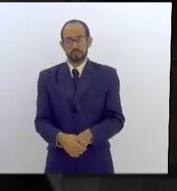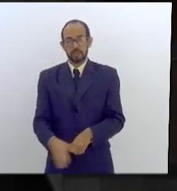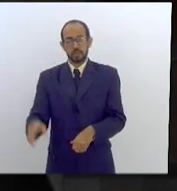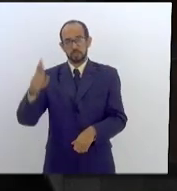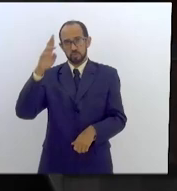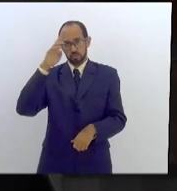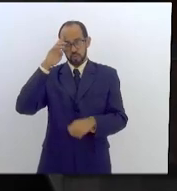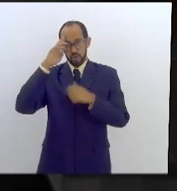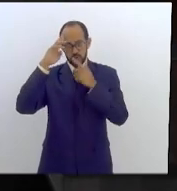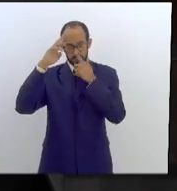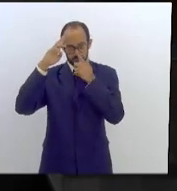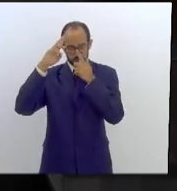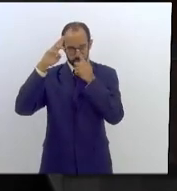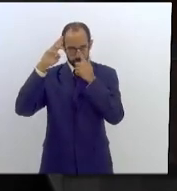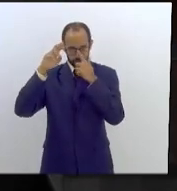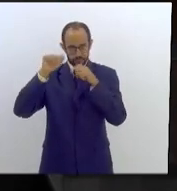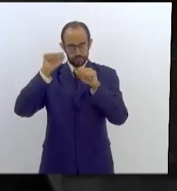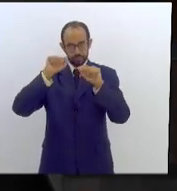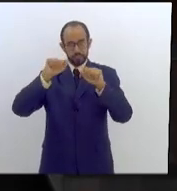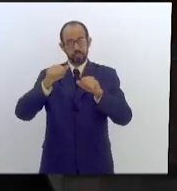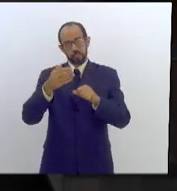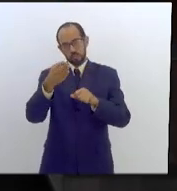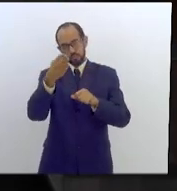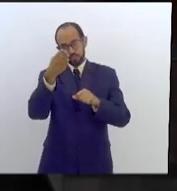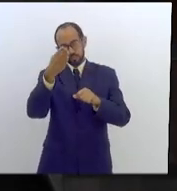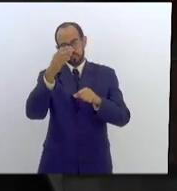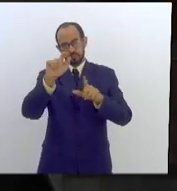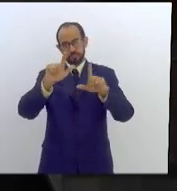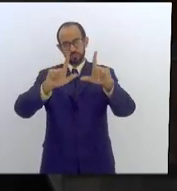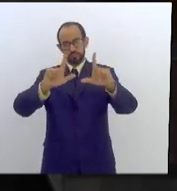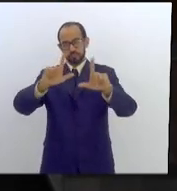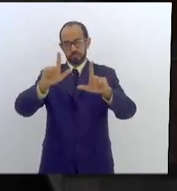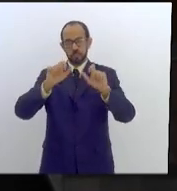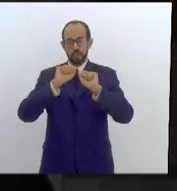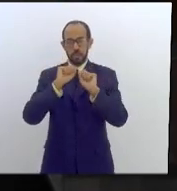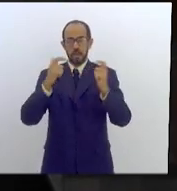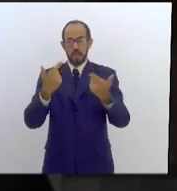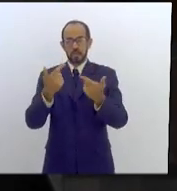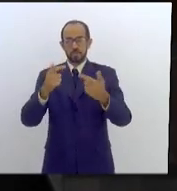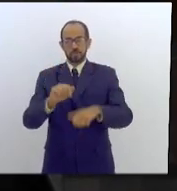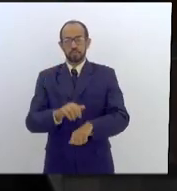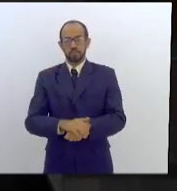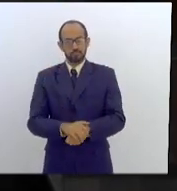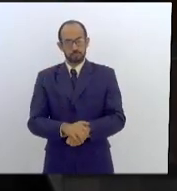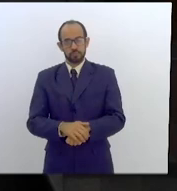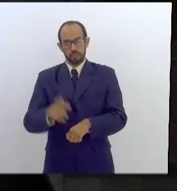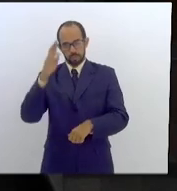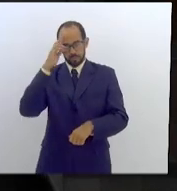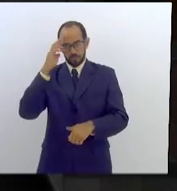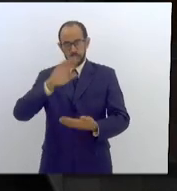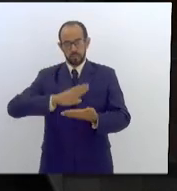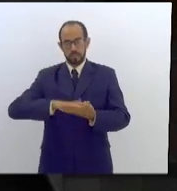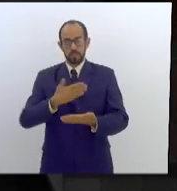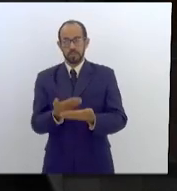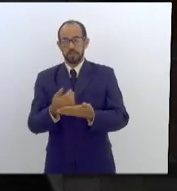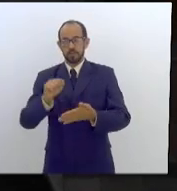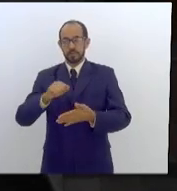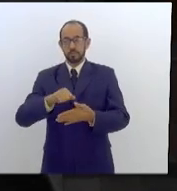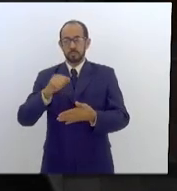senhoras e senhores telespectadores também da TV alerj senhor intérprete